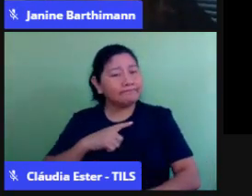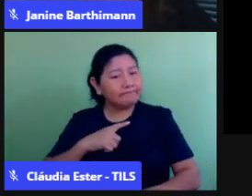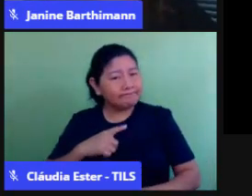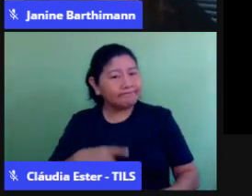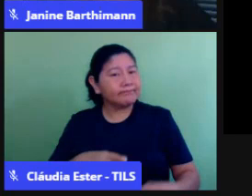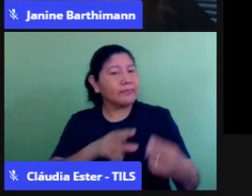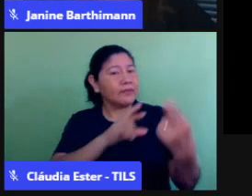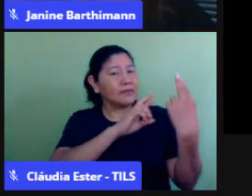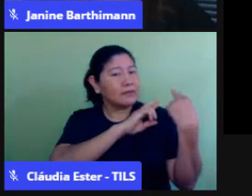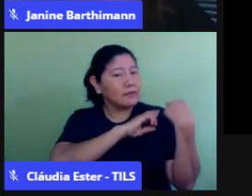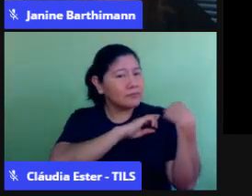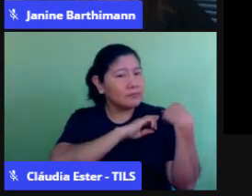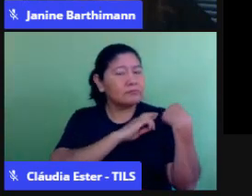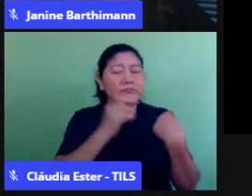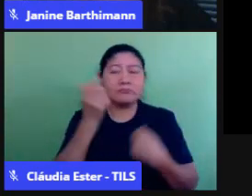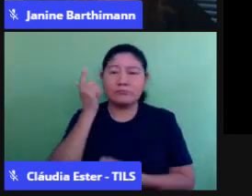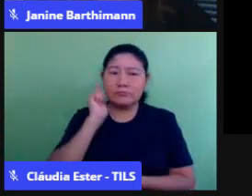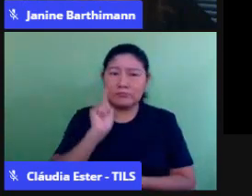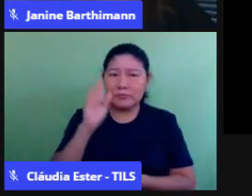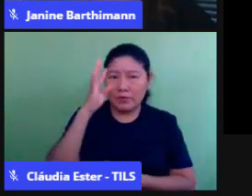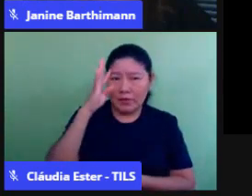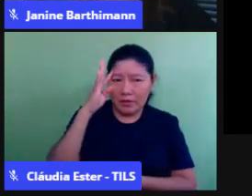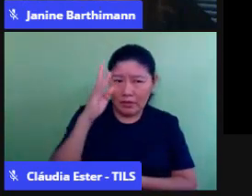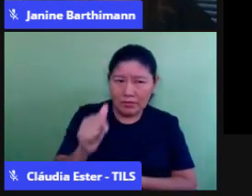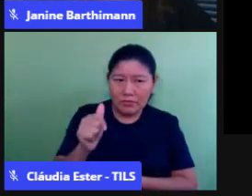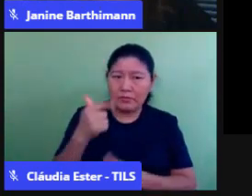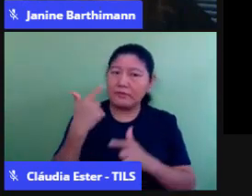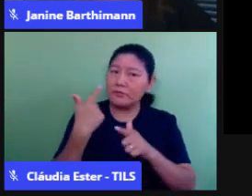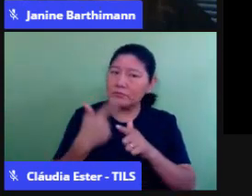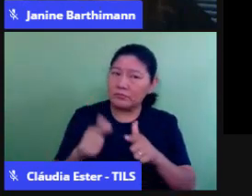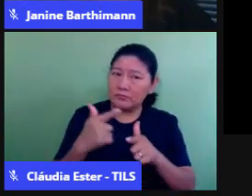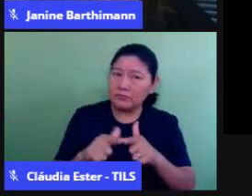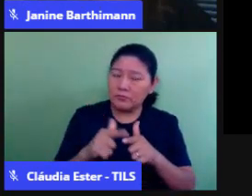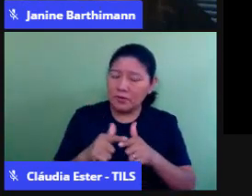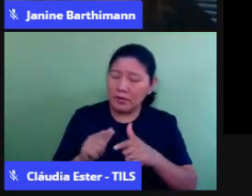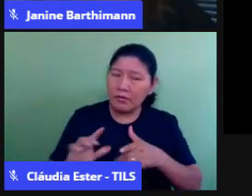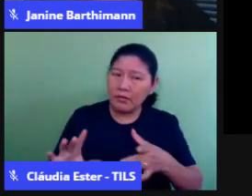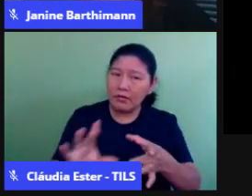resolver problemas, um espírito colaborativo,